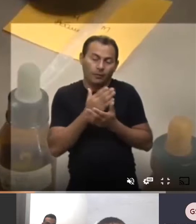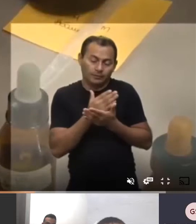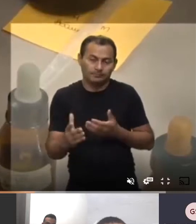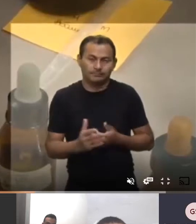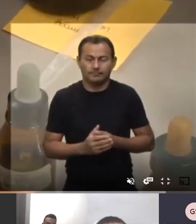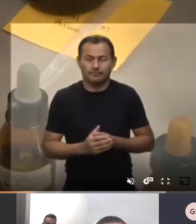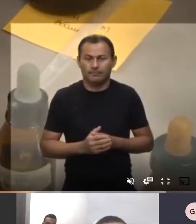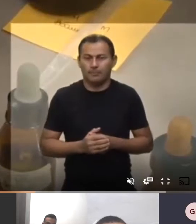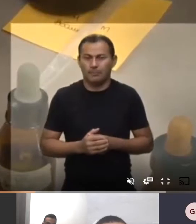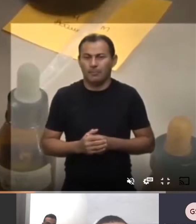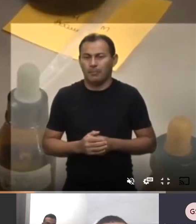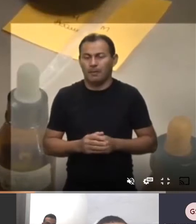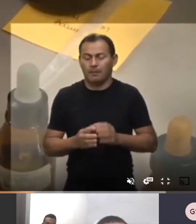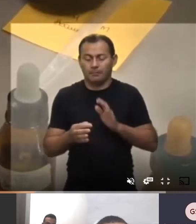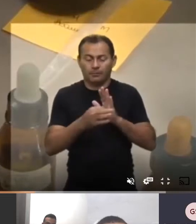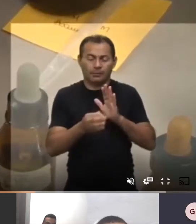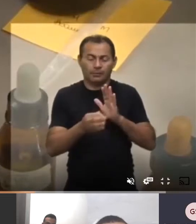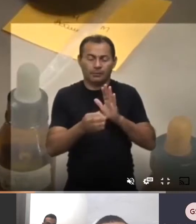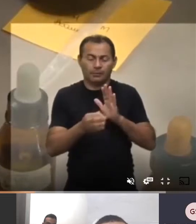O pH está estável.